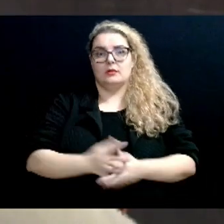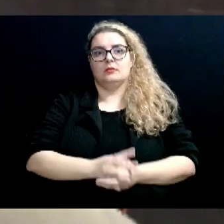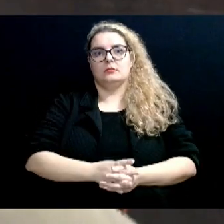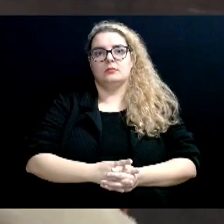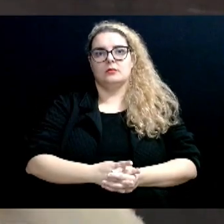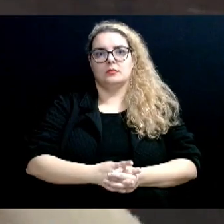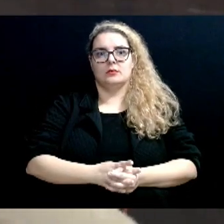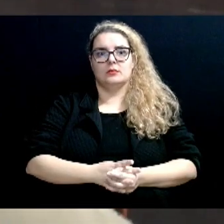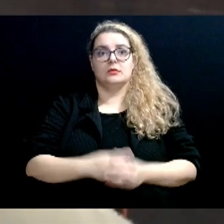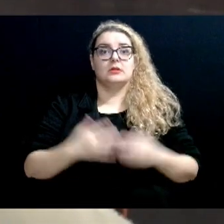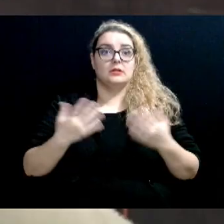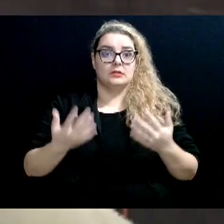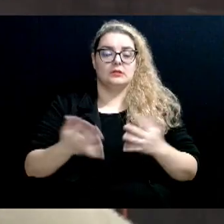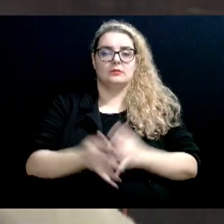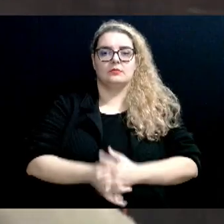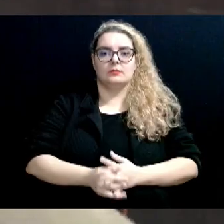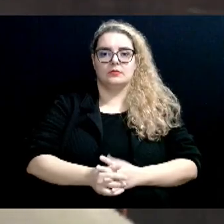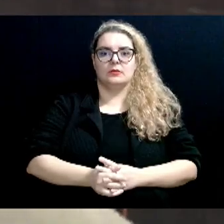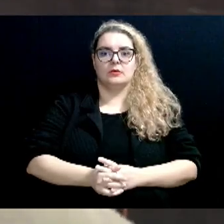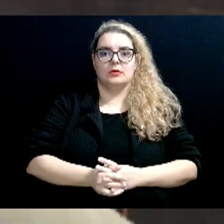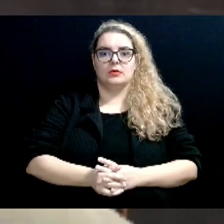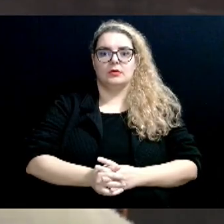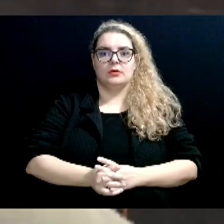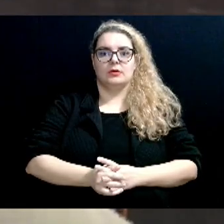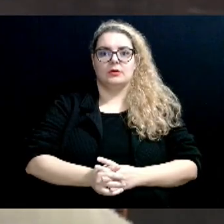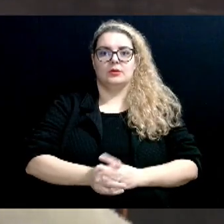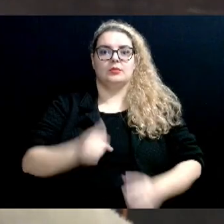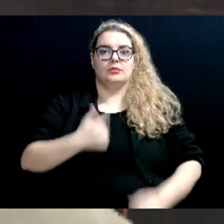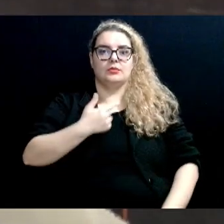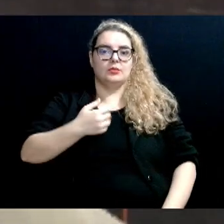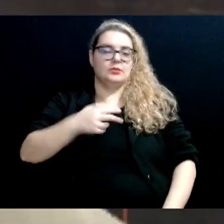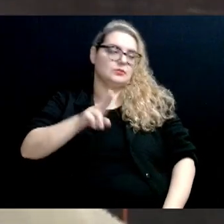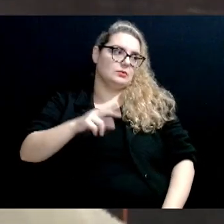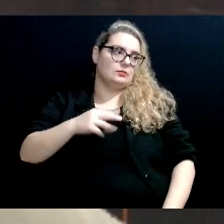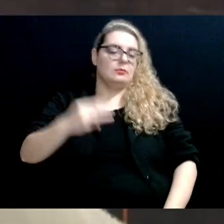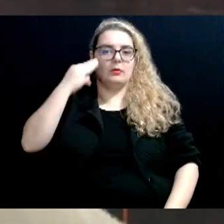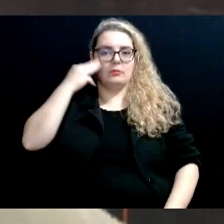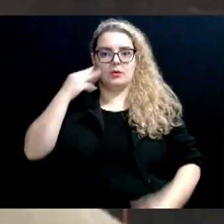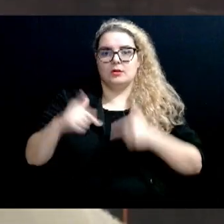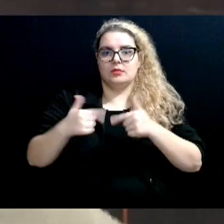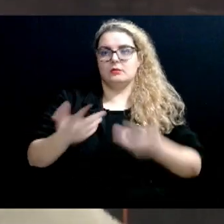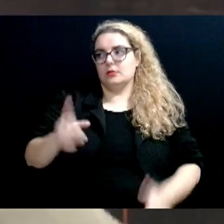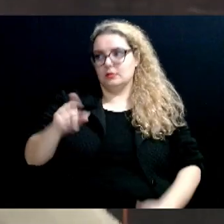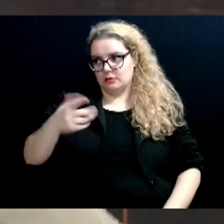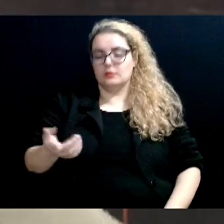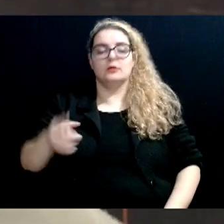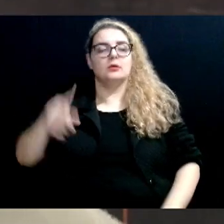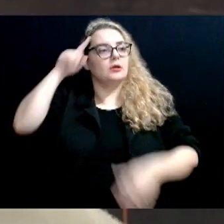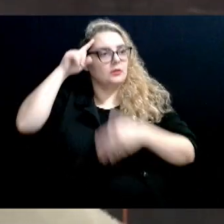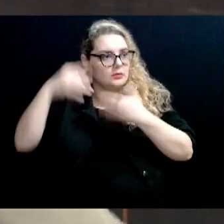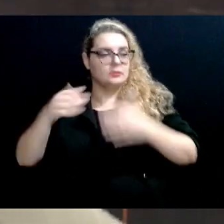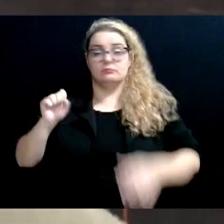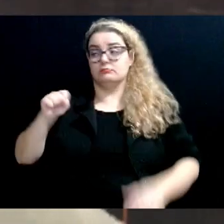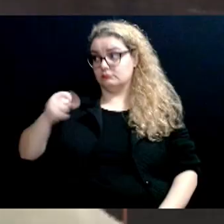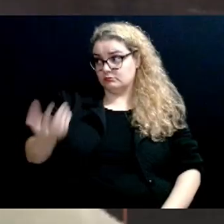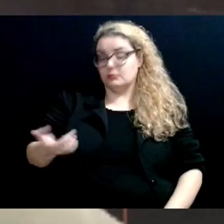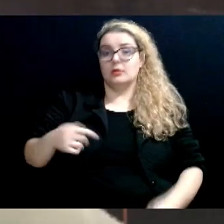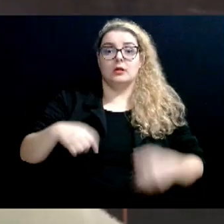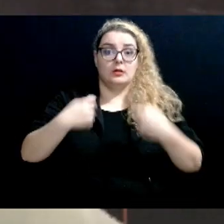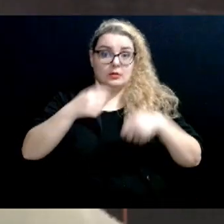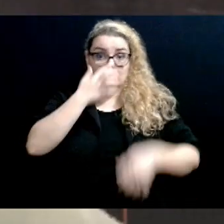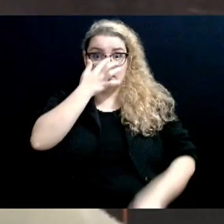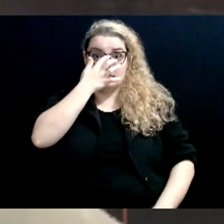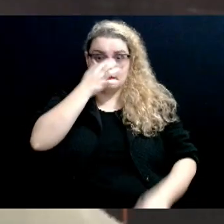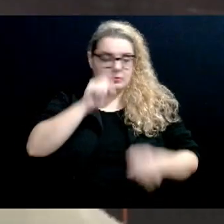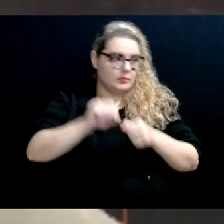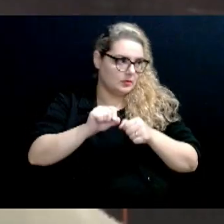Então, o que a gente usa, por exemplo, memória de trabalho, né? Que é aquela memória do dia a dia que eu preciso para fazer uma atividade.